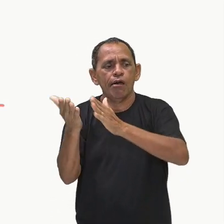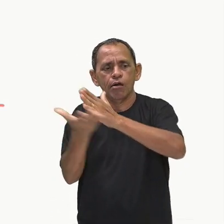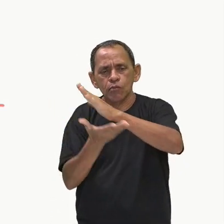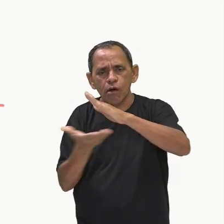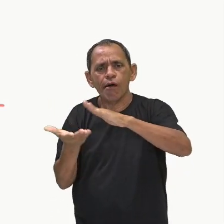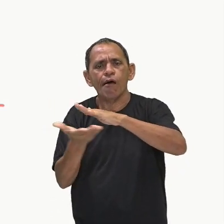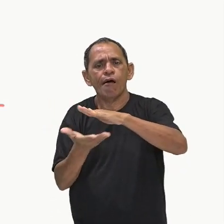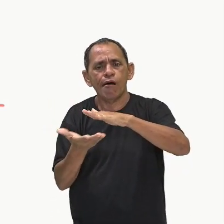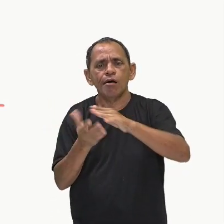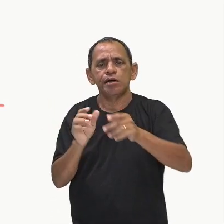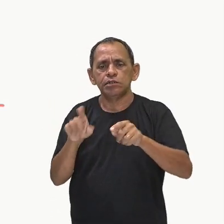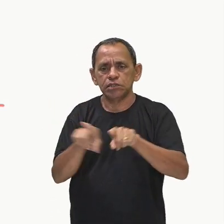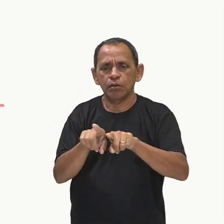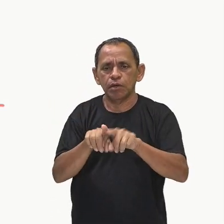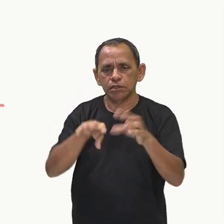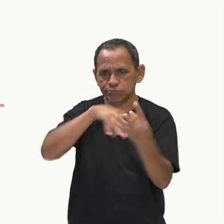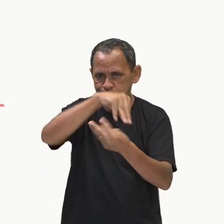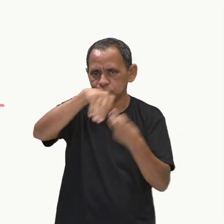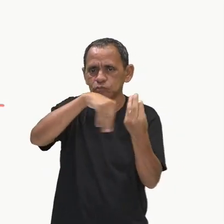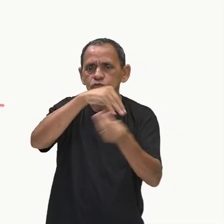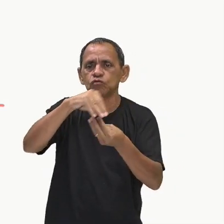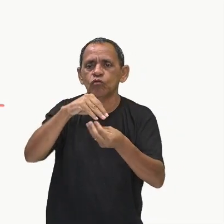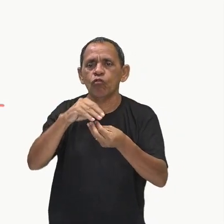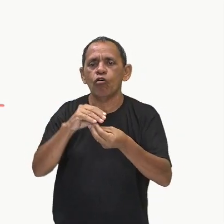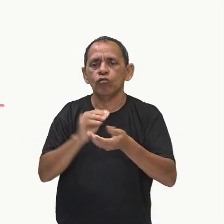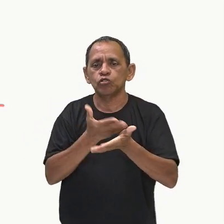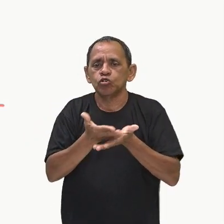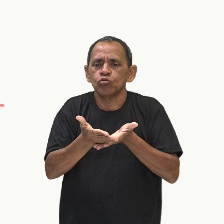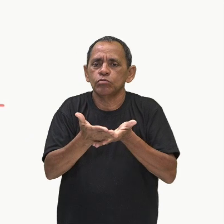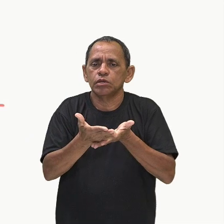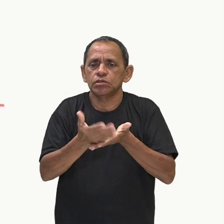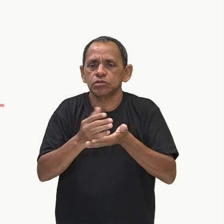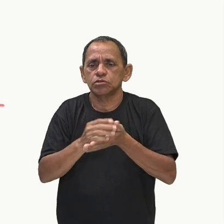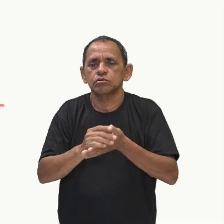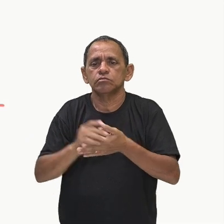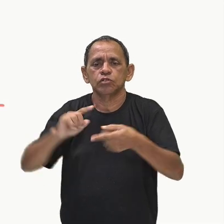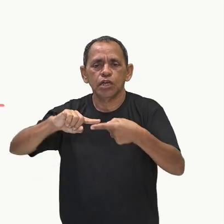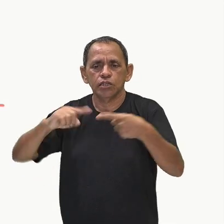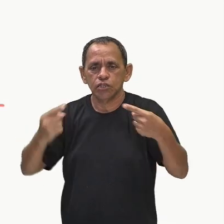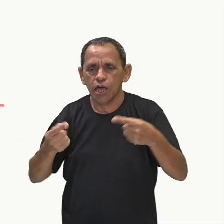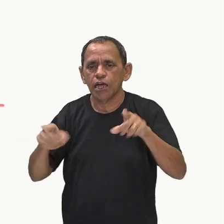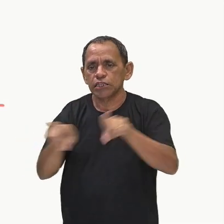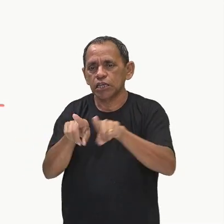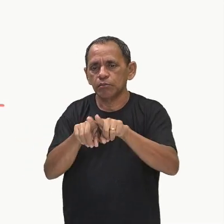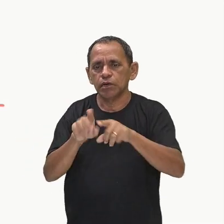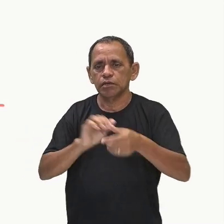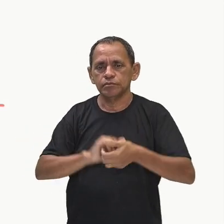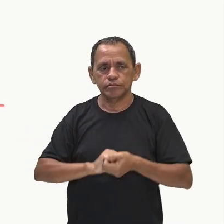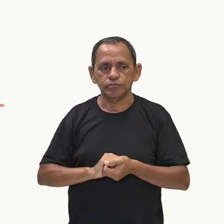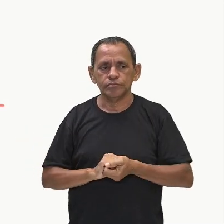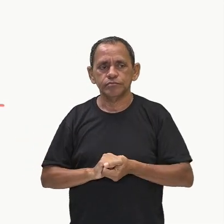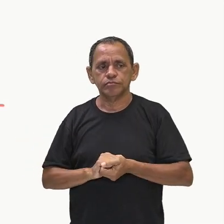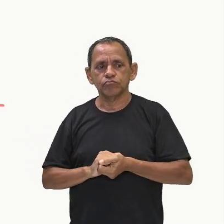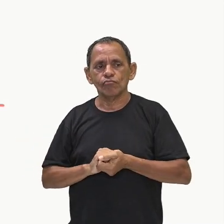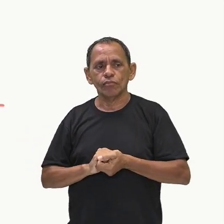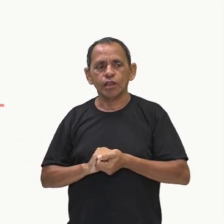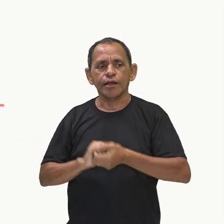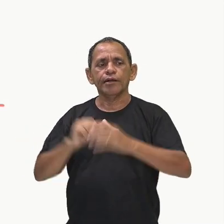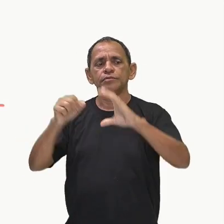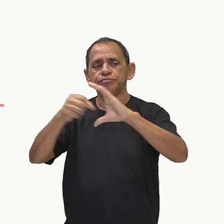do DNA, né, se move nesse sentido aqui. Os aminoácidos se juntam para formar a